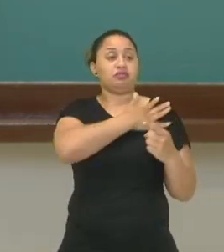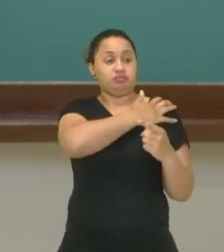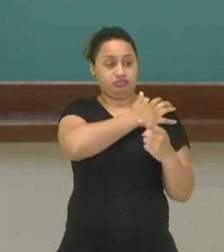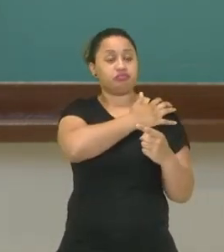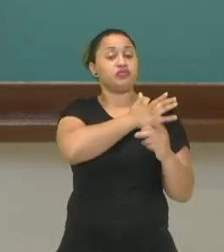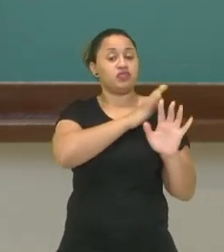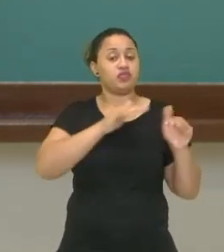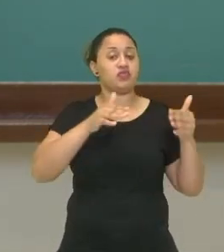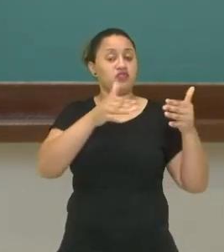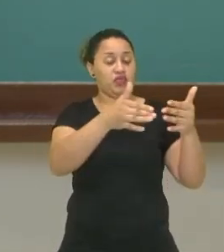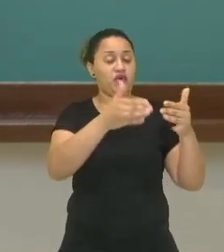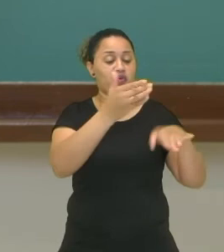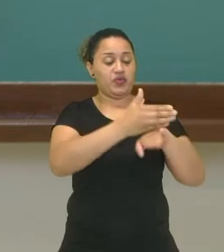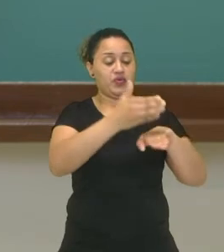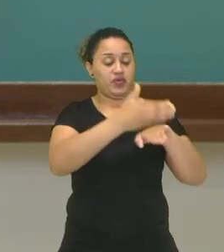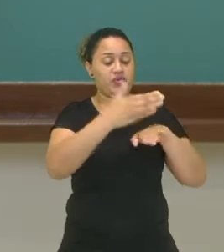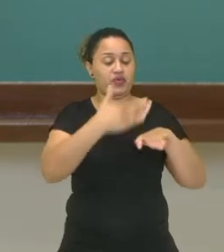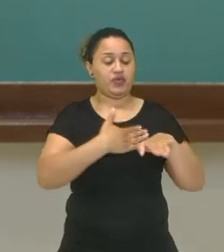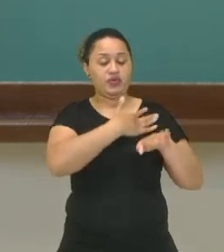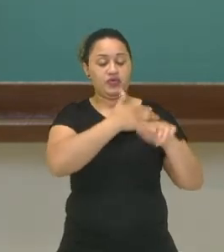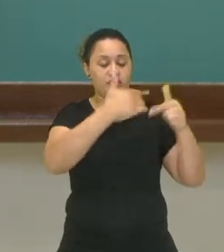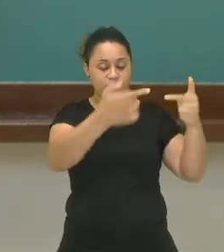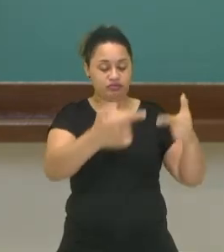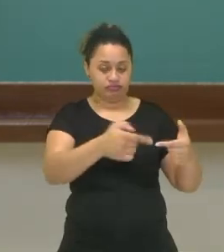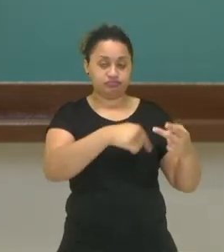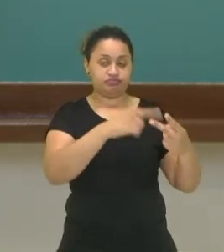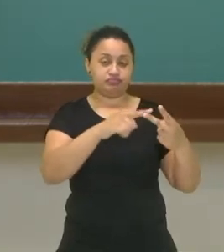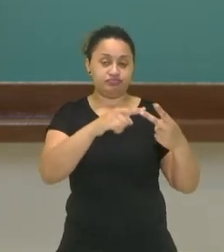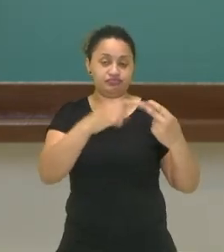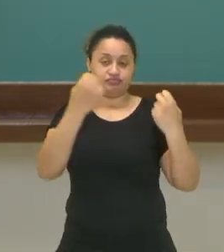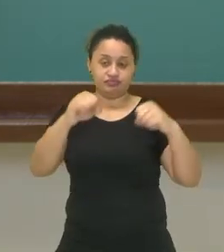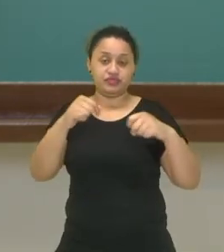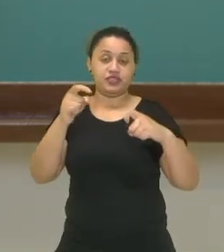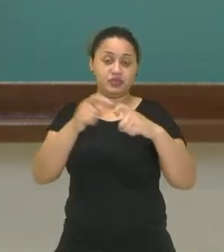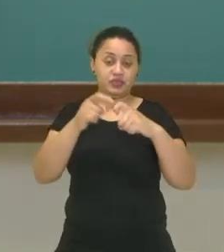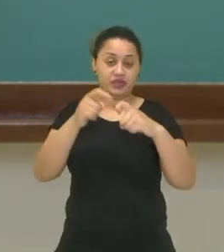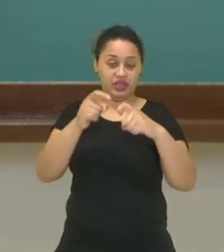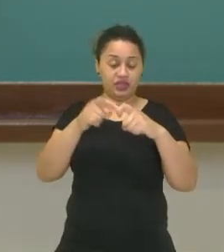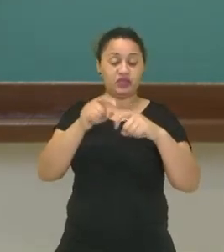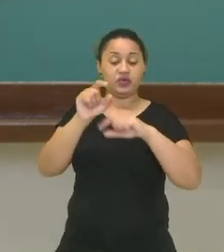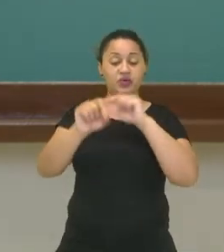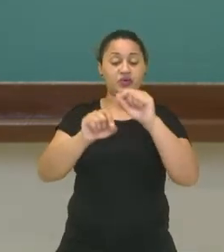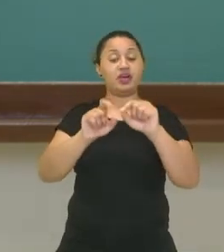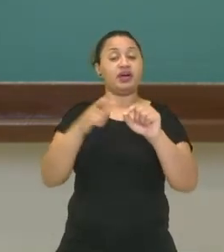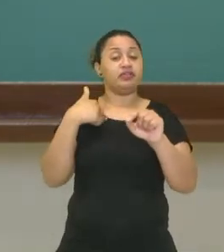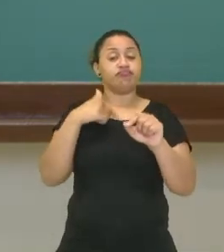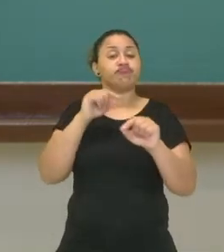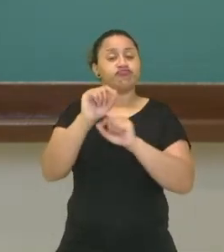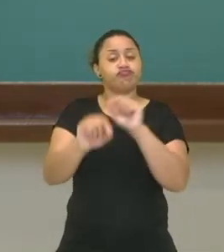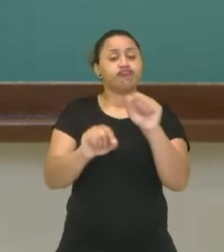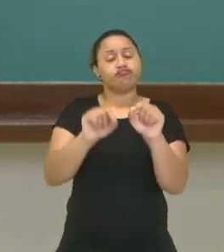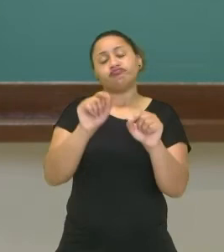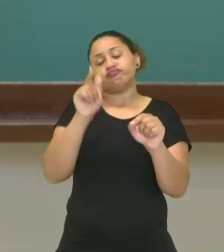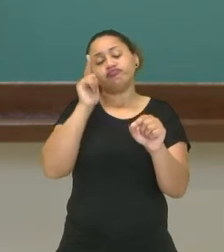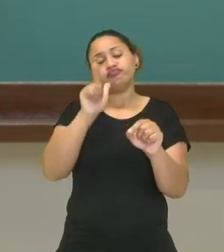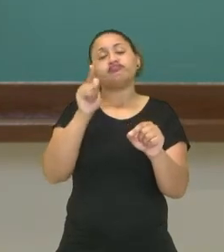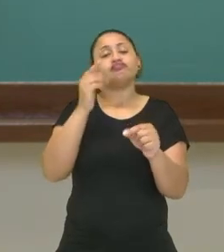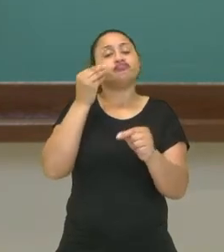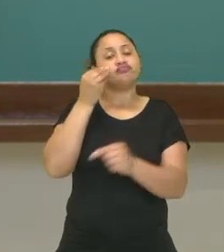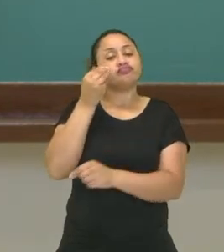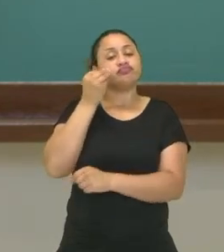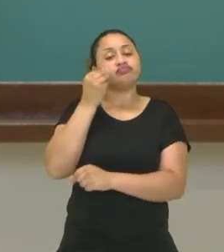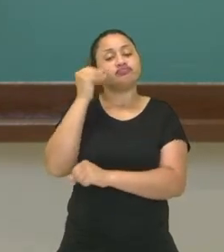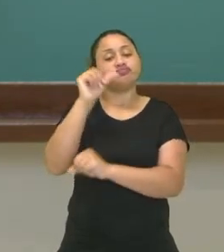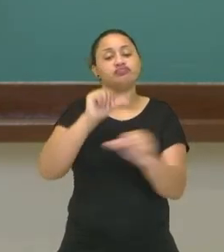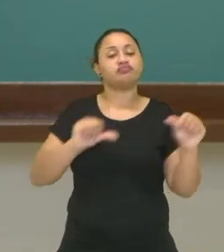mais voltada para cunhos de guerra, ginástica médica, que era para fins de você tentar